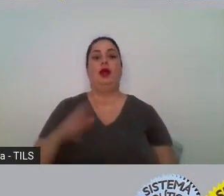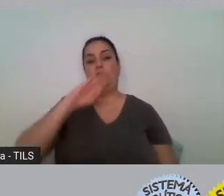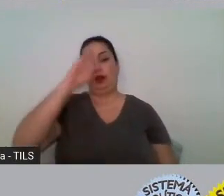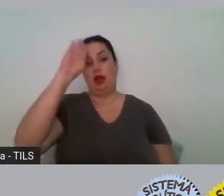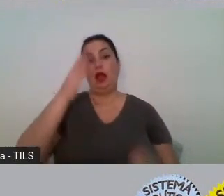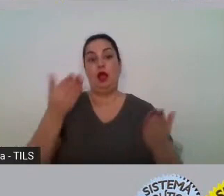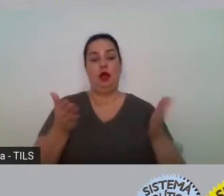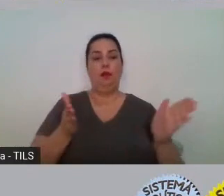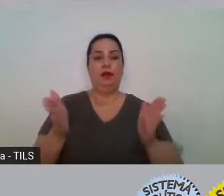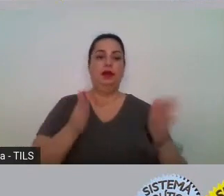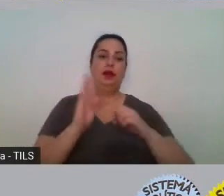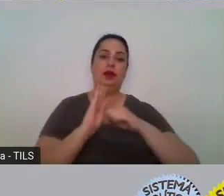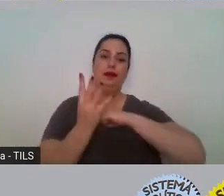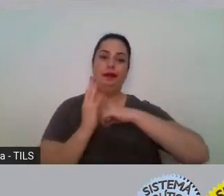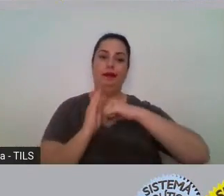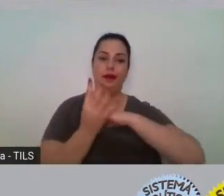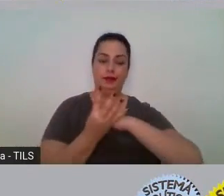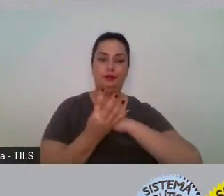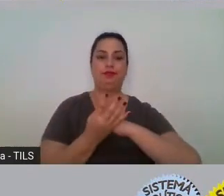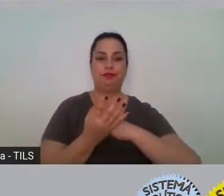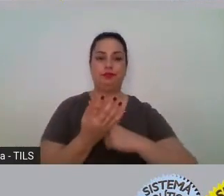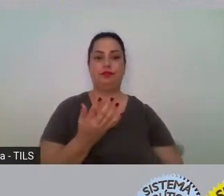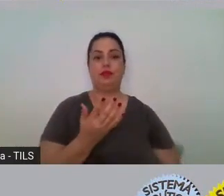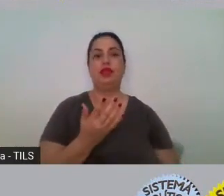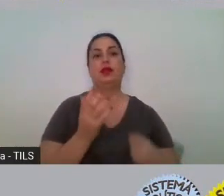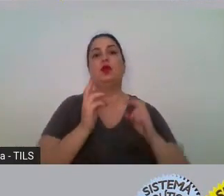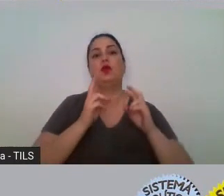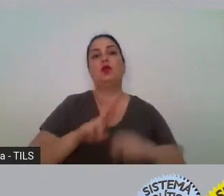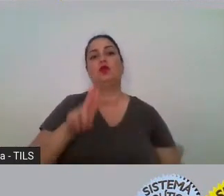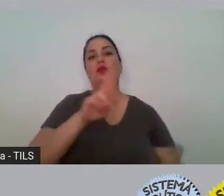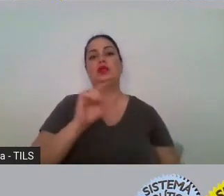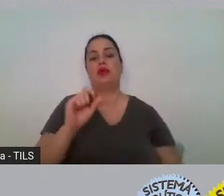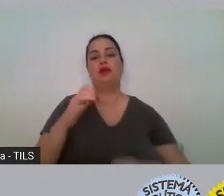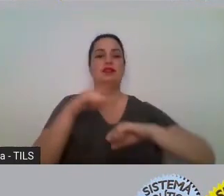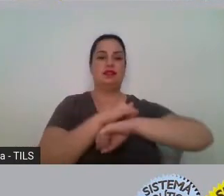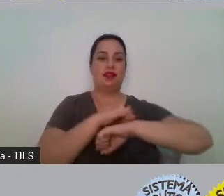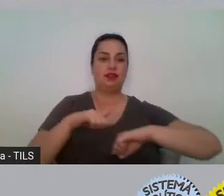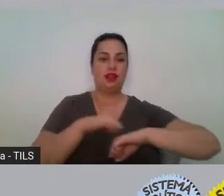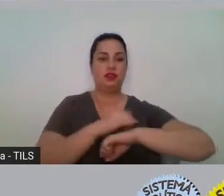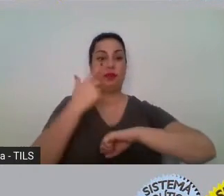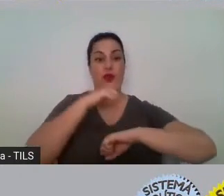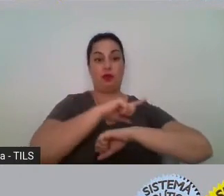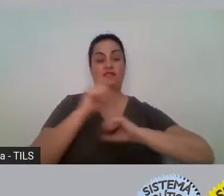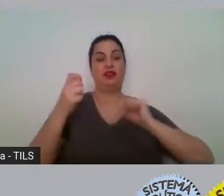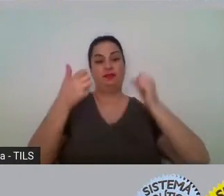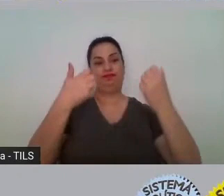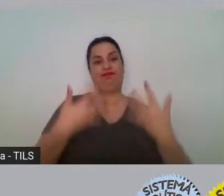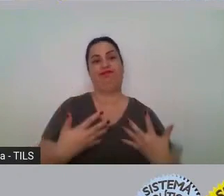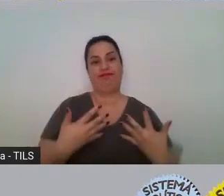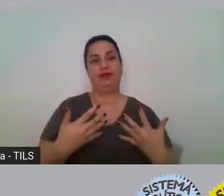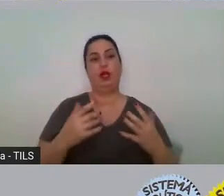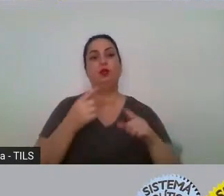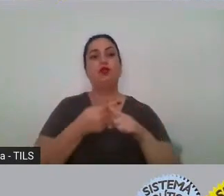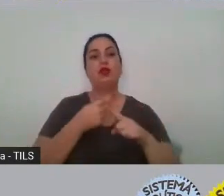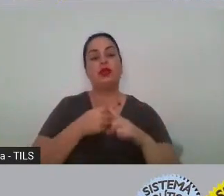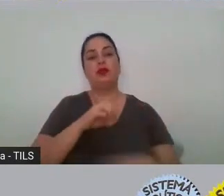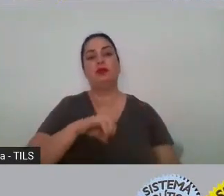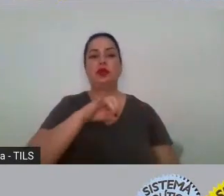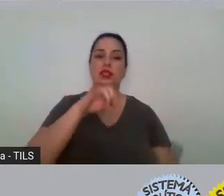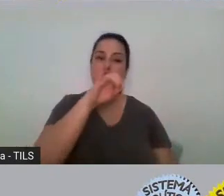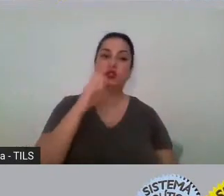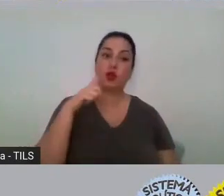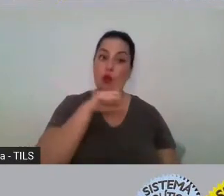de justificativa para a privatização e a contra-reforma administrativa. O mais grave é que os grupos oligárquicos que